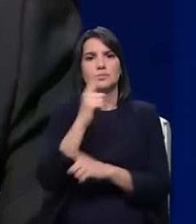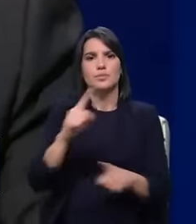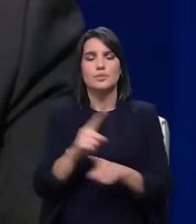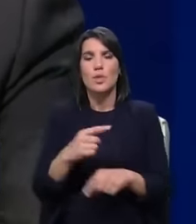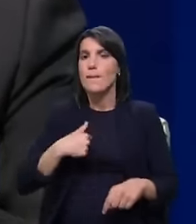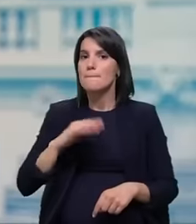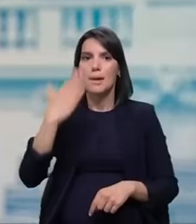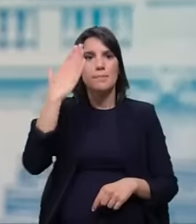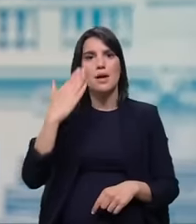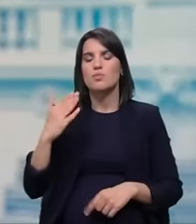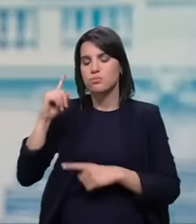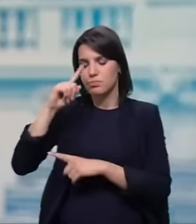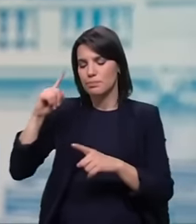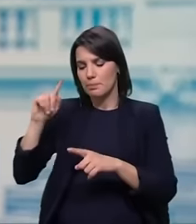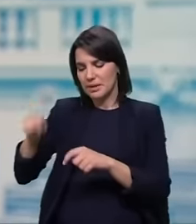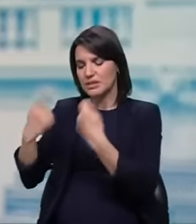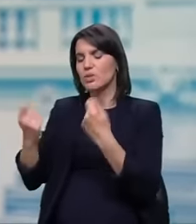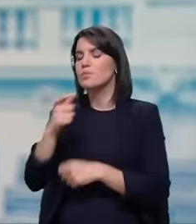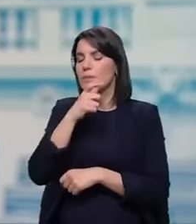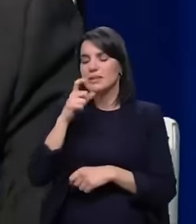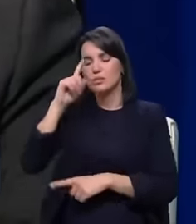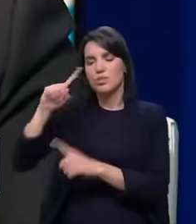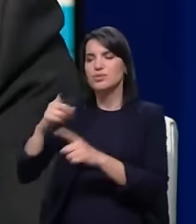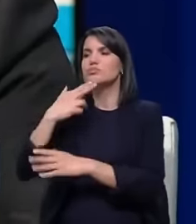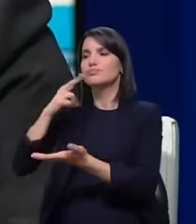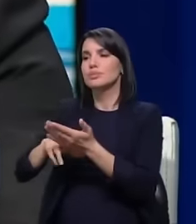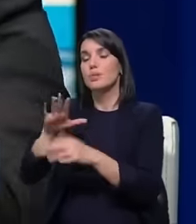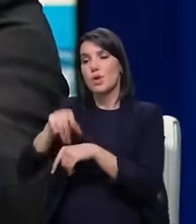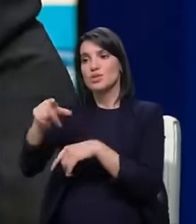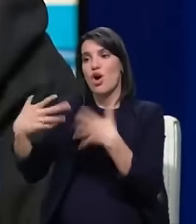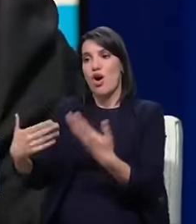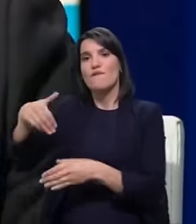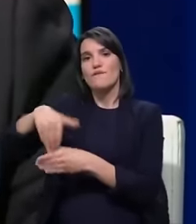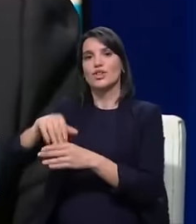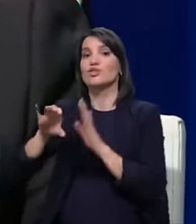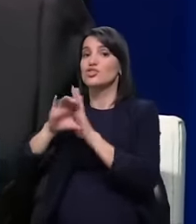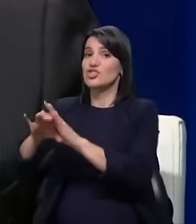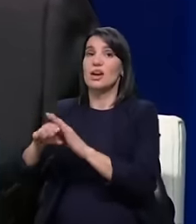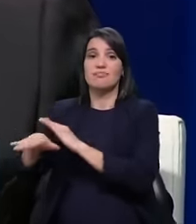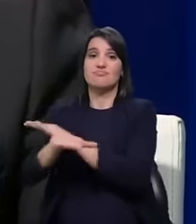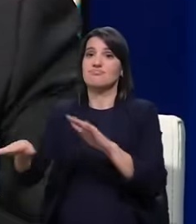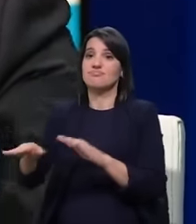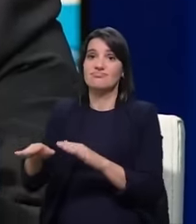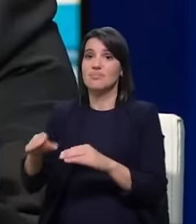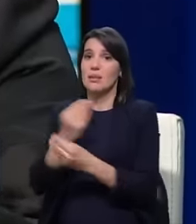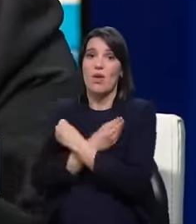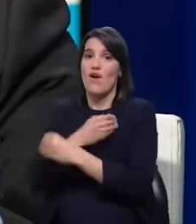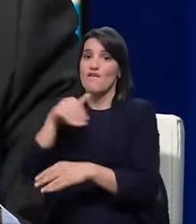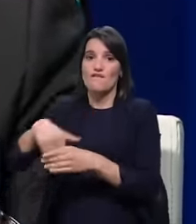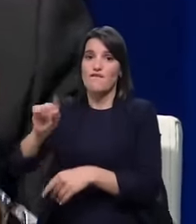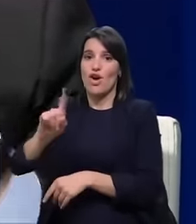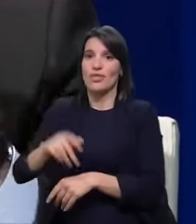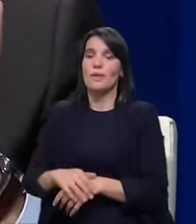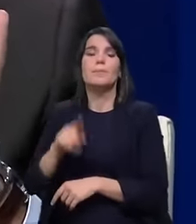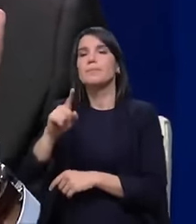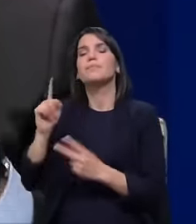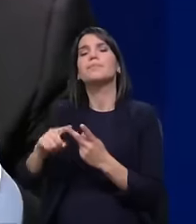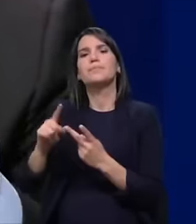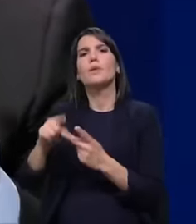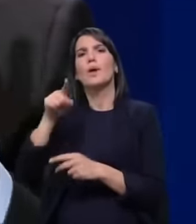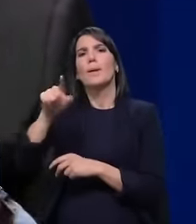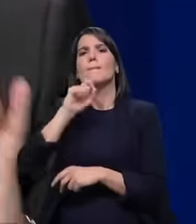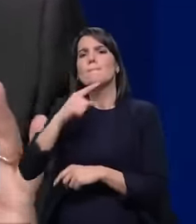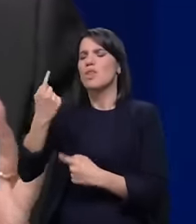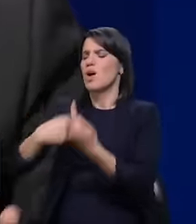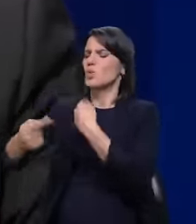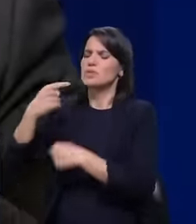partido a comprometer-se, ao contrário de outros, com os professores verdadeiramente. Por isso é que hoje muitos votam no Chega e deixaram de votar no Bloco de Esquerda. Segunda questão, Mariana Mortágua,